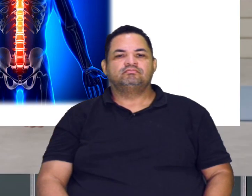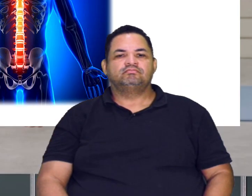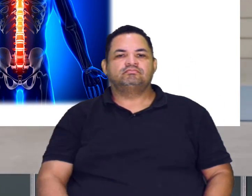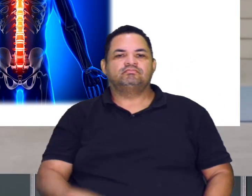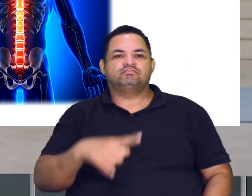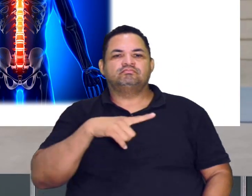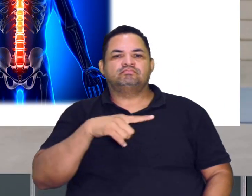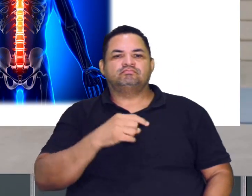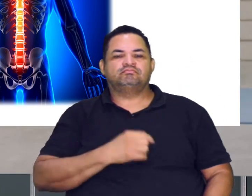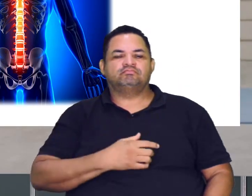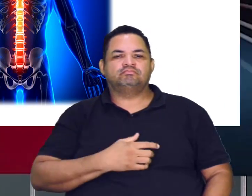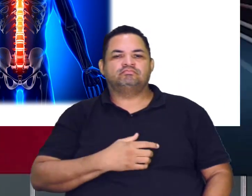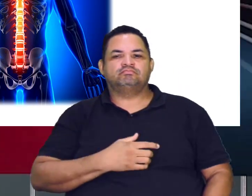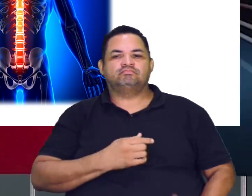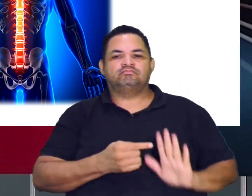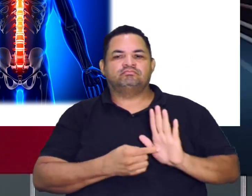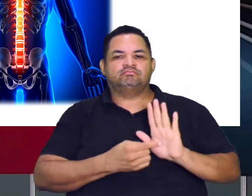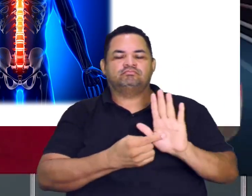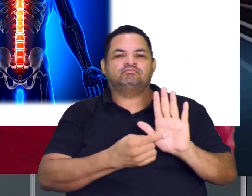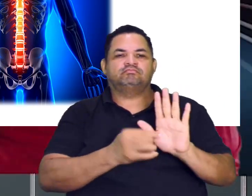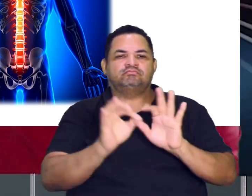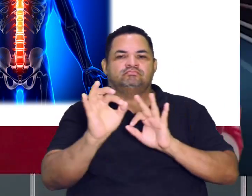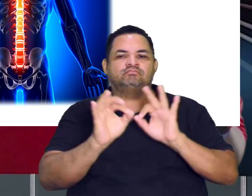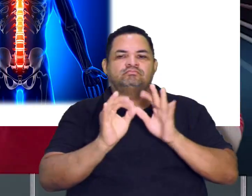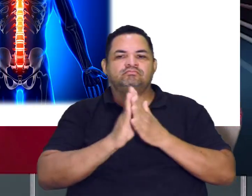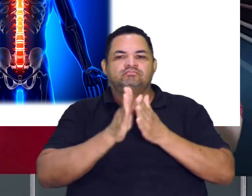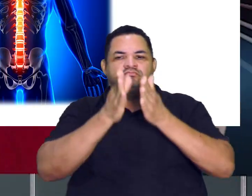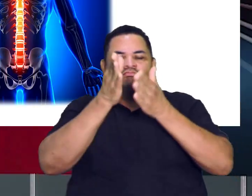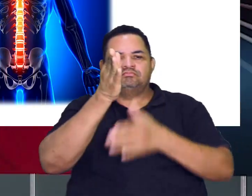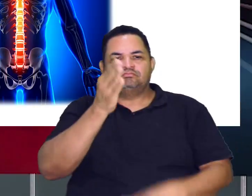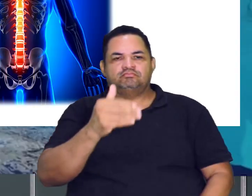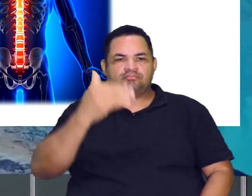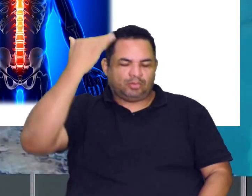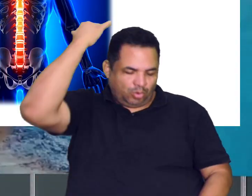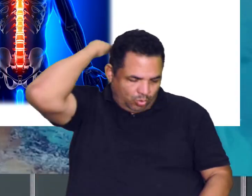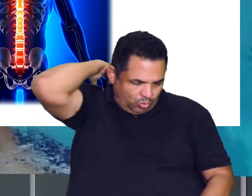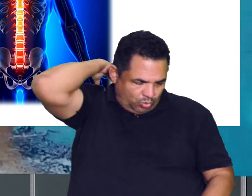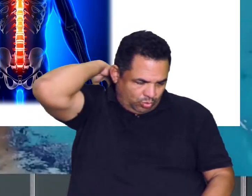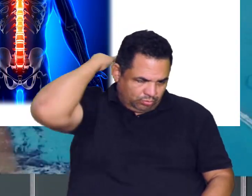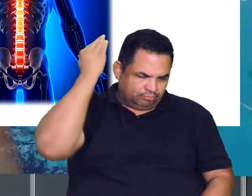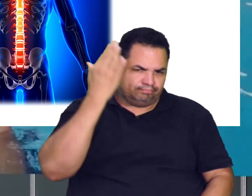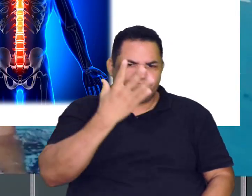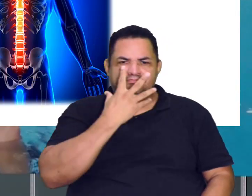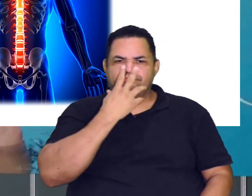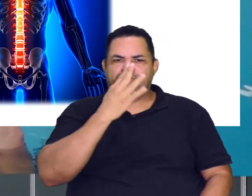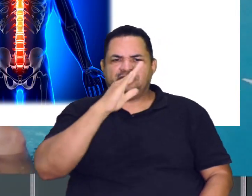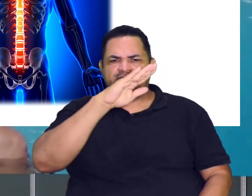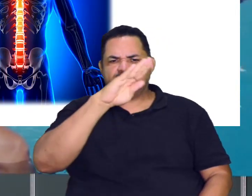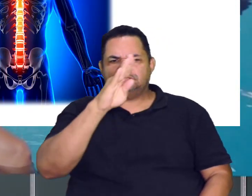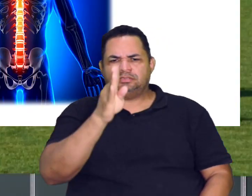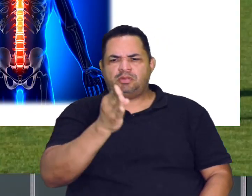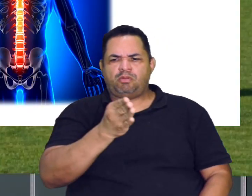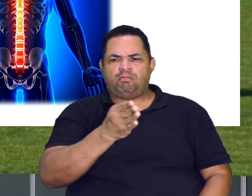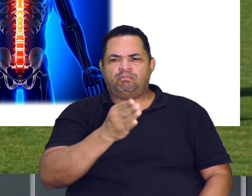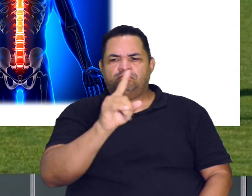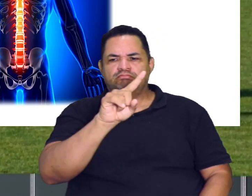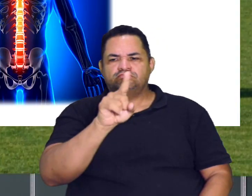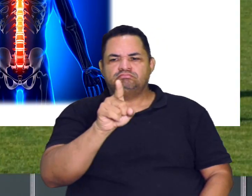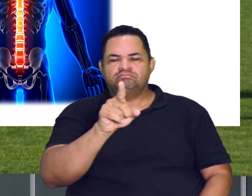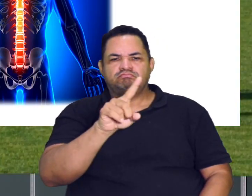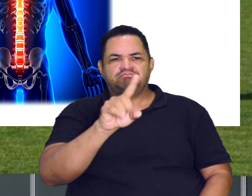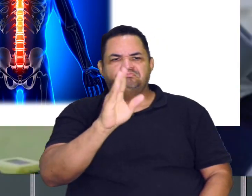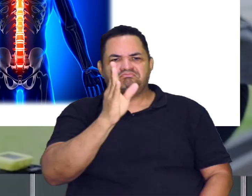aí algumas imagens que mostram a coluna vertebral fazendo uma espécie de um S. É